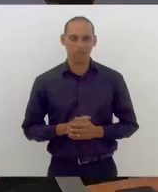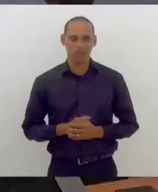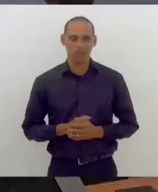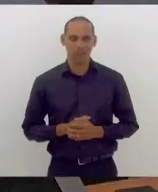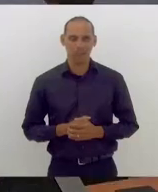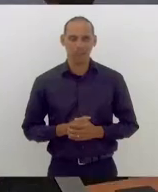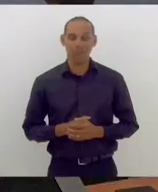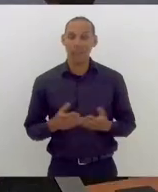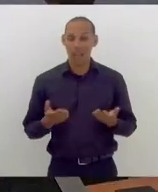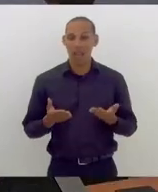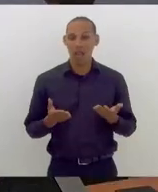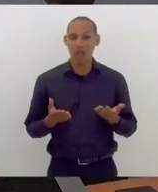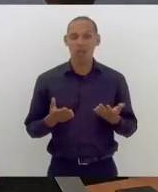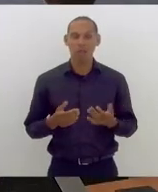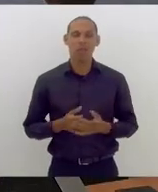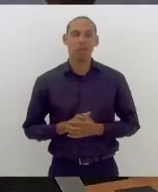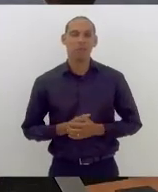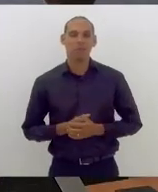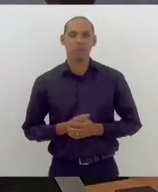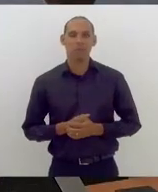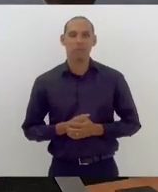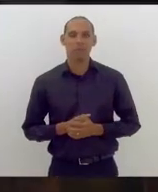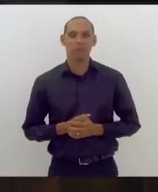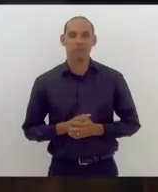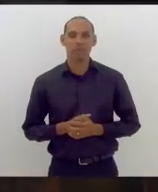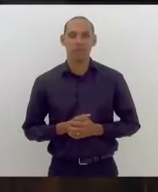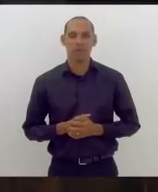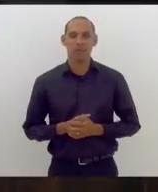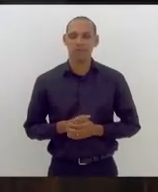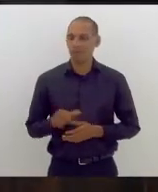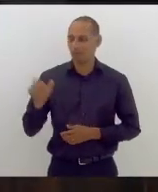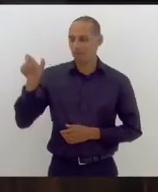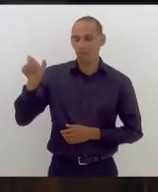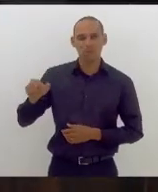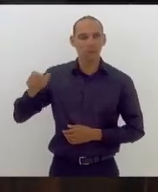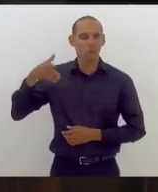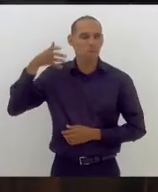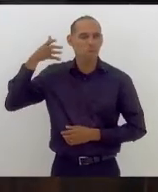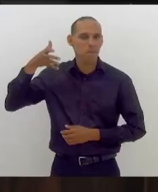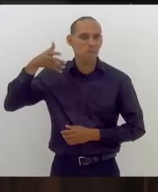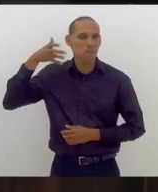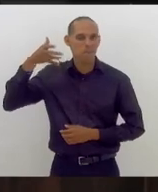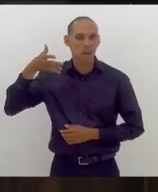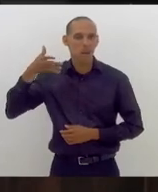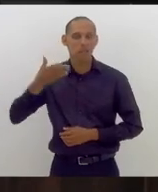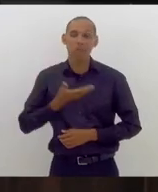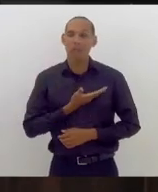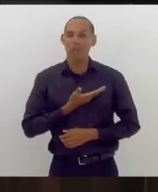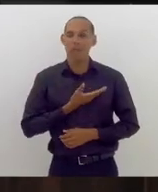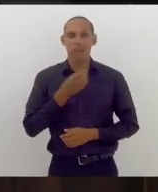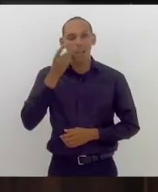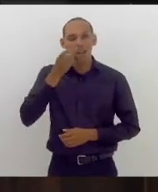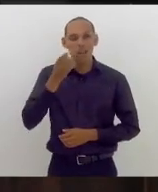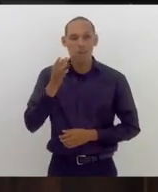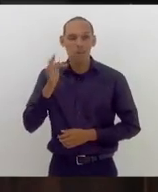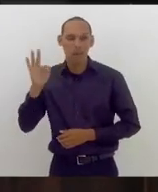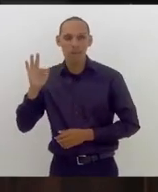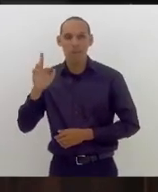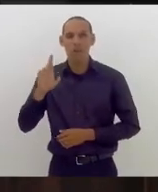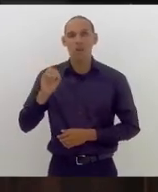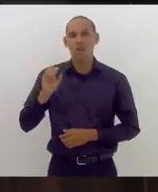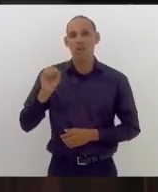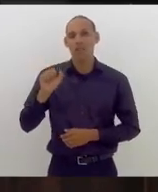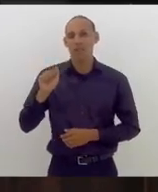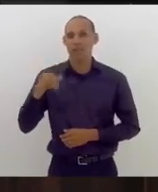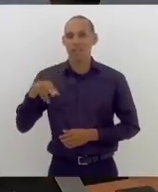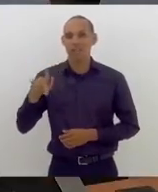Gostaria de passar a palavra para falar também ao nosso homenageado, querida amiga deputada federal, Rosângela